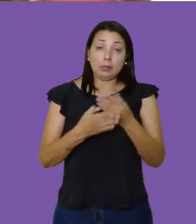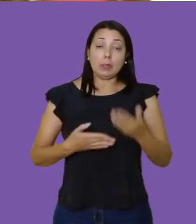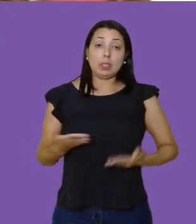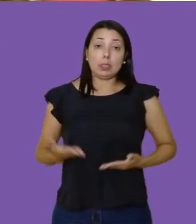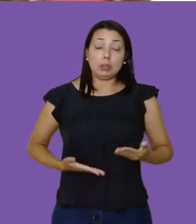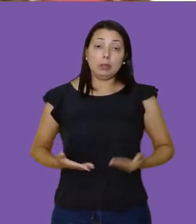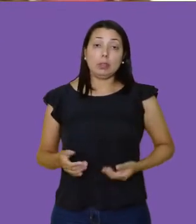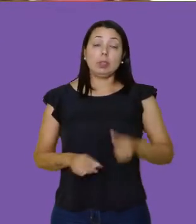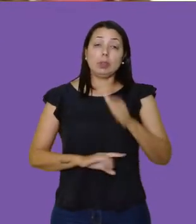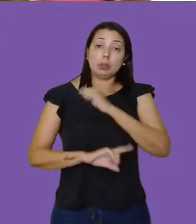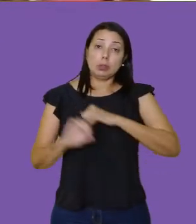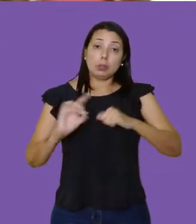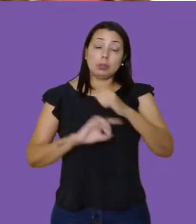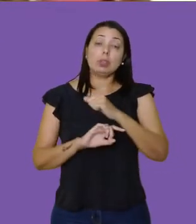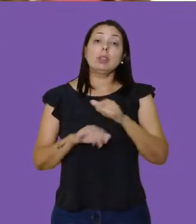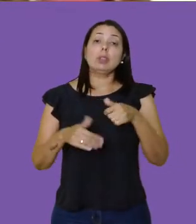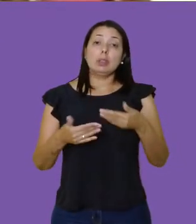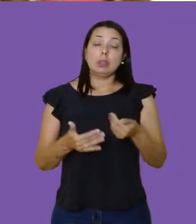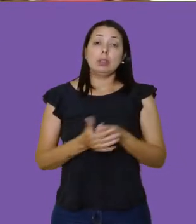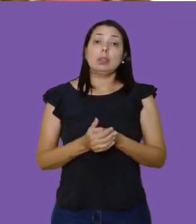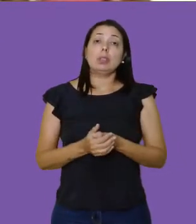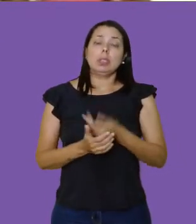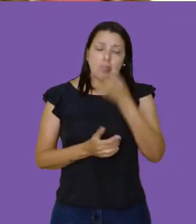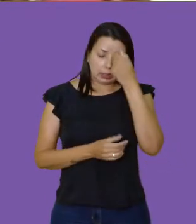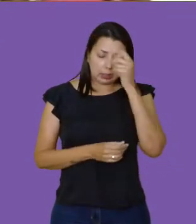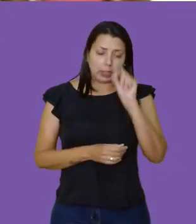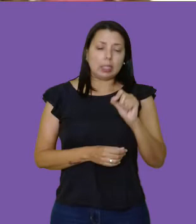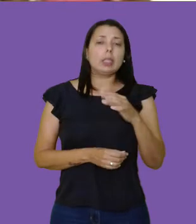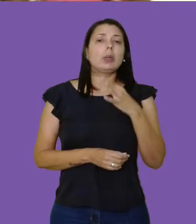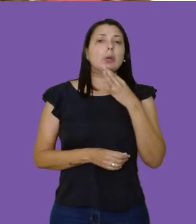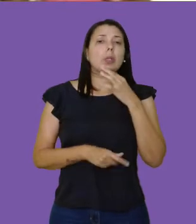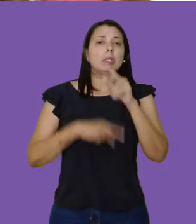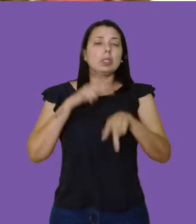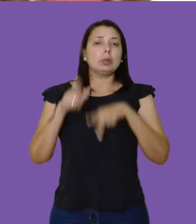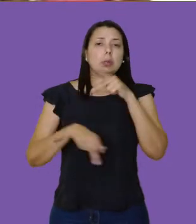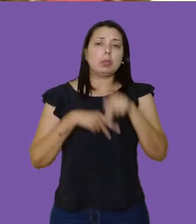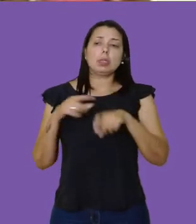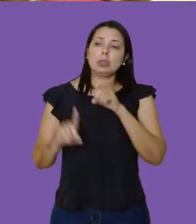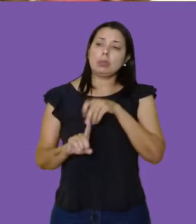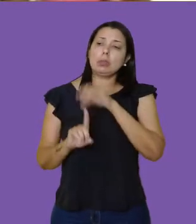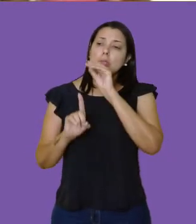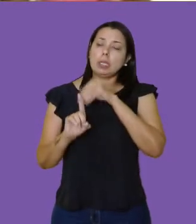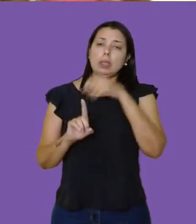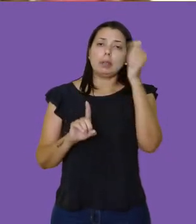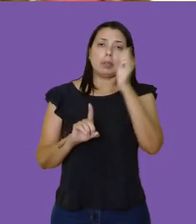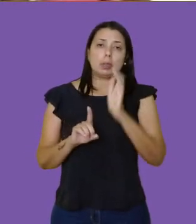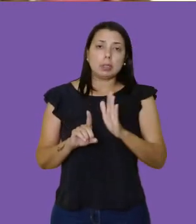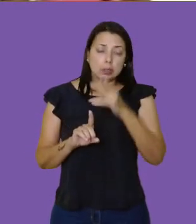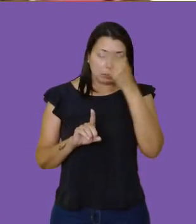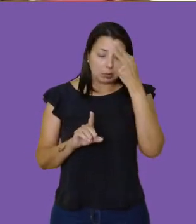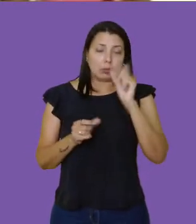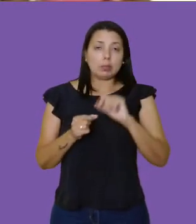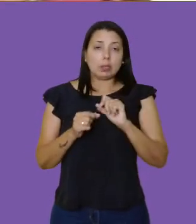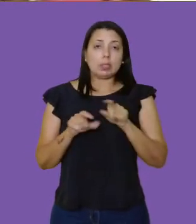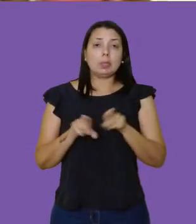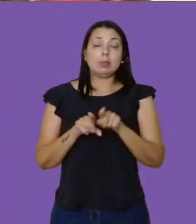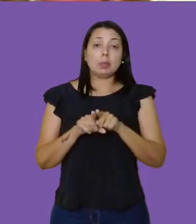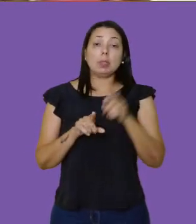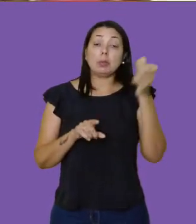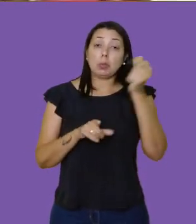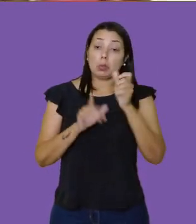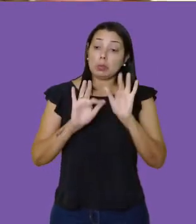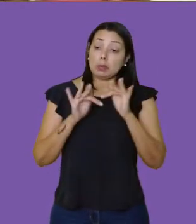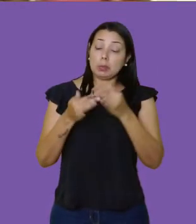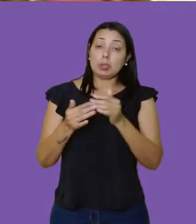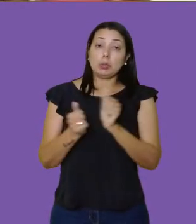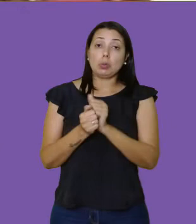né, que é o Sistema Único de Assistência Social, que é quem conhece a população vulnerável no Brasil e quem executou o Bolsa Família, né, em